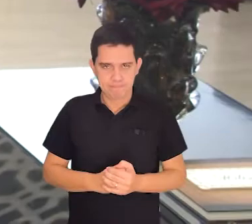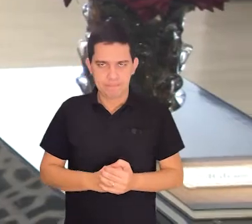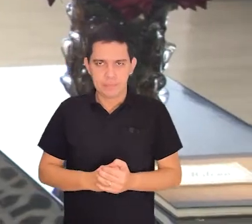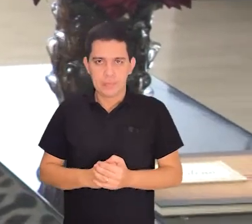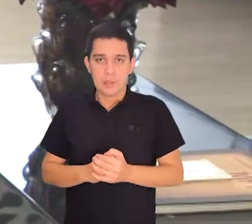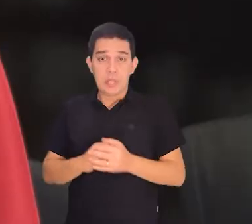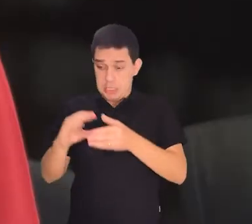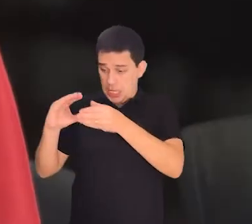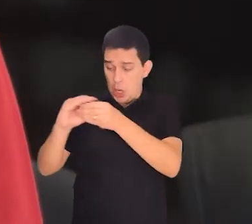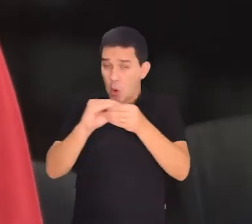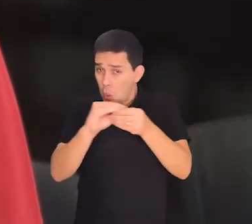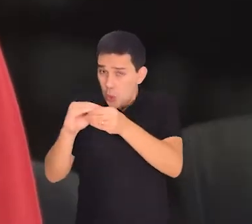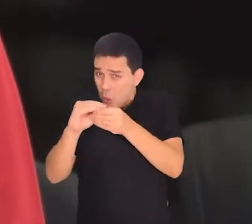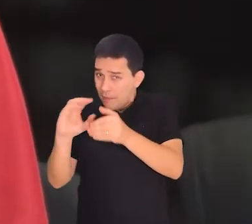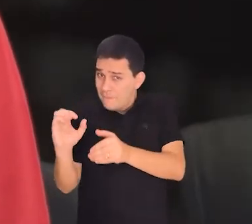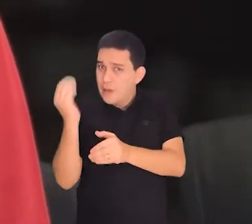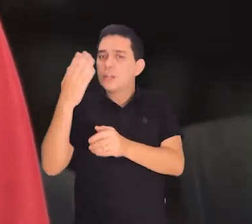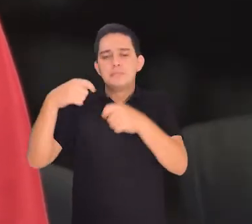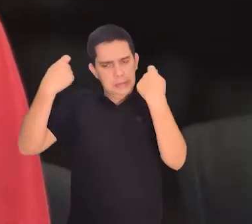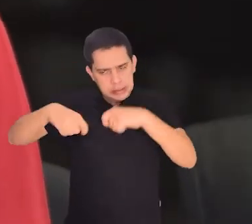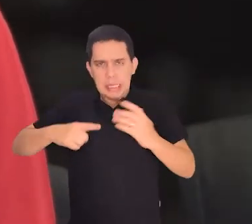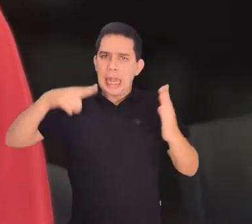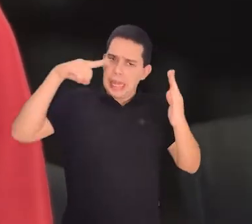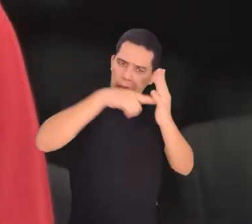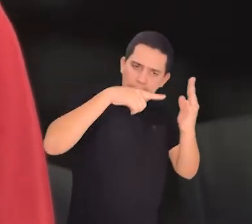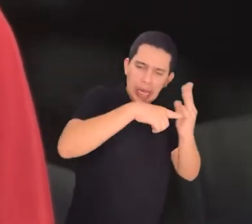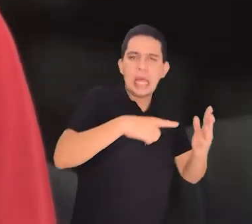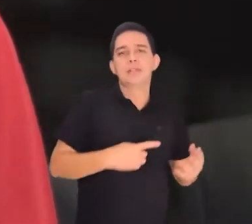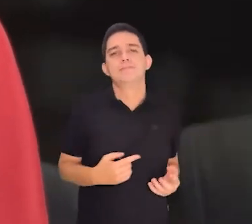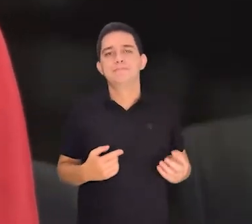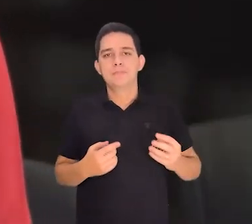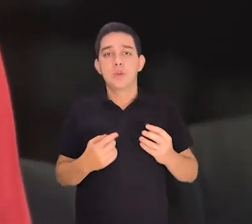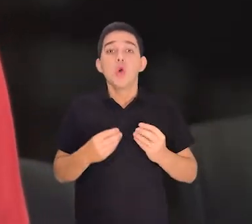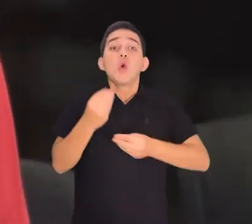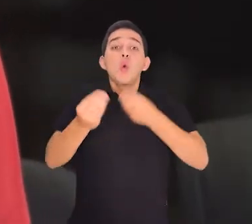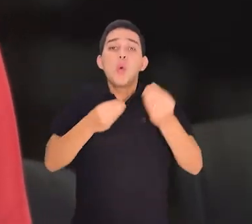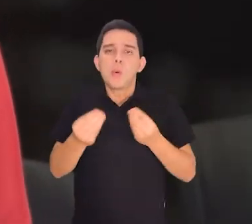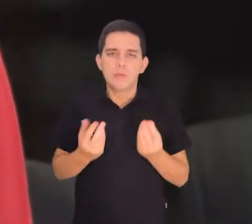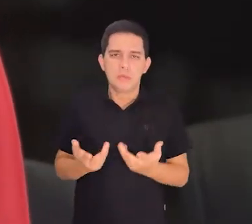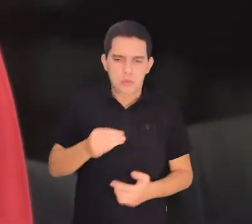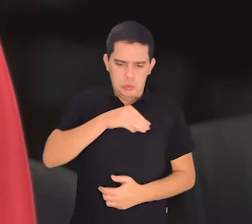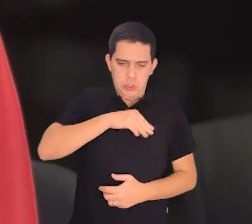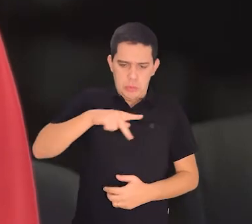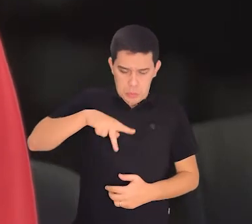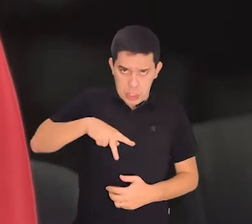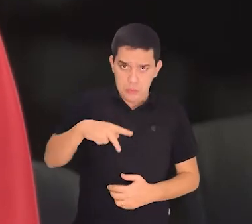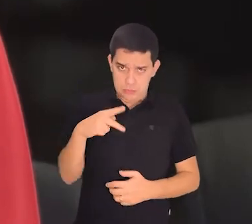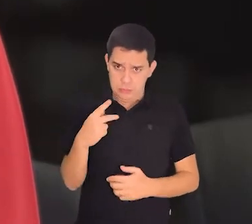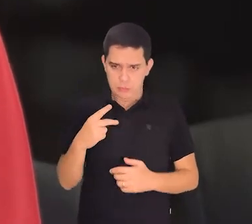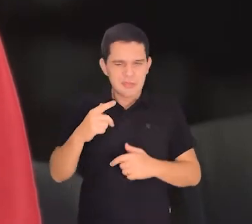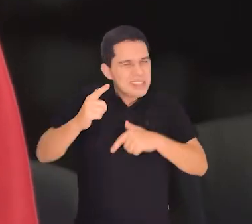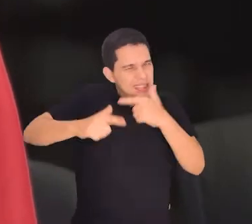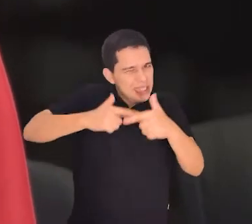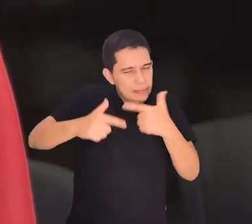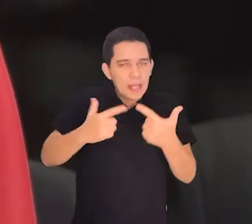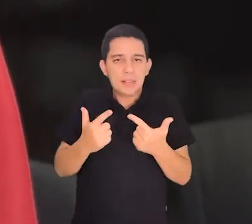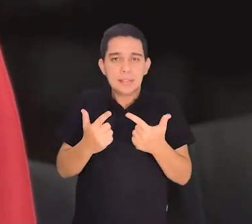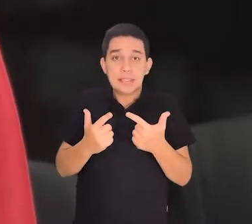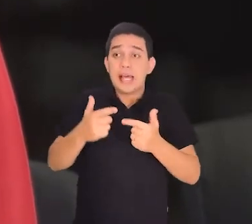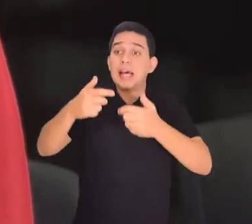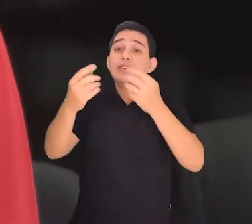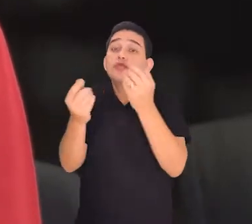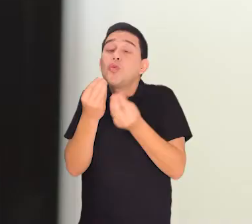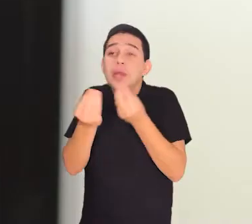ser denunciadas. Milene explica como o Ministério Público do Trabalho tem se empenhado para coibir estas ações e punir quem